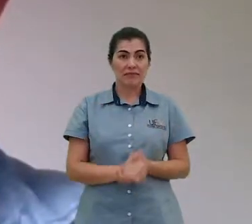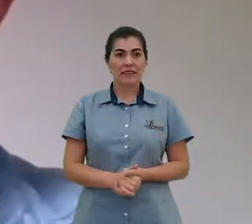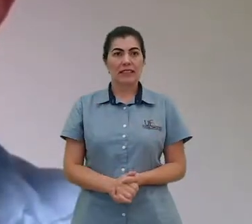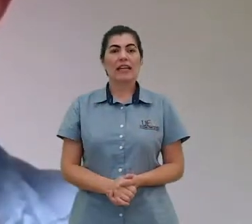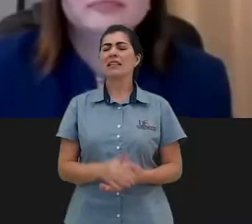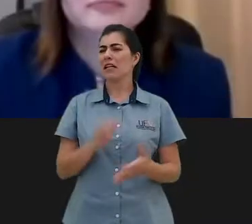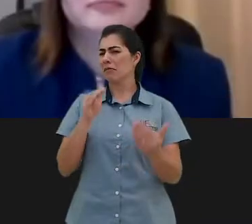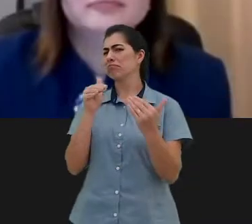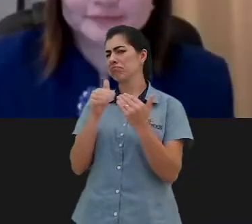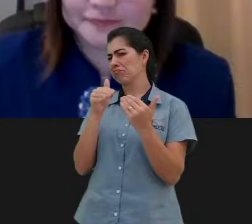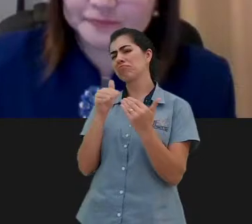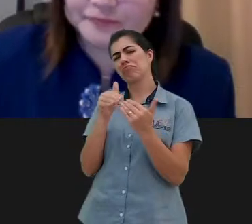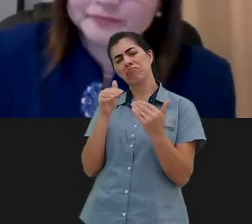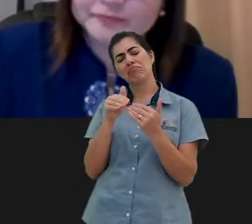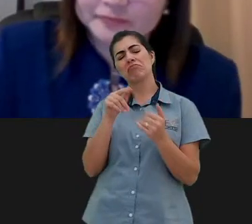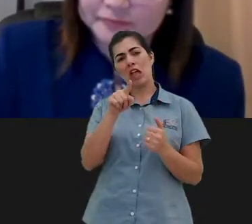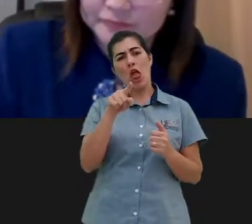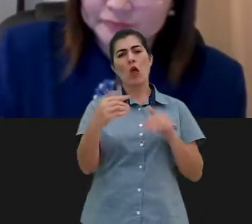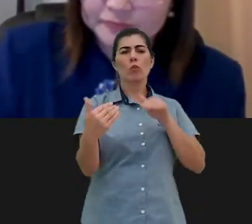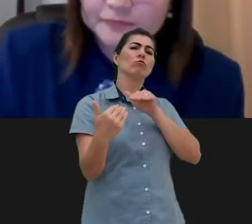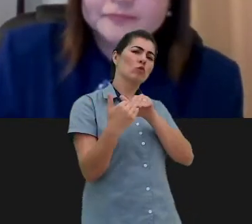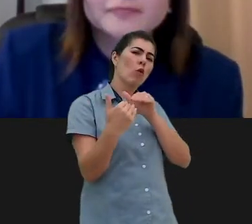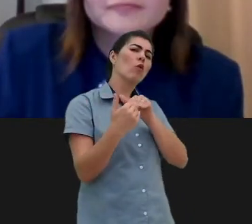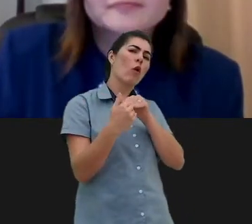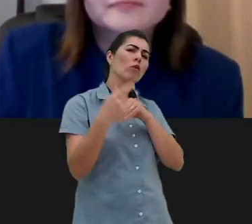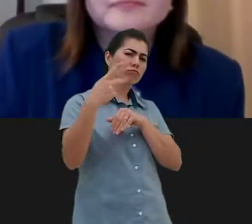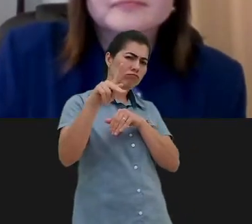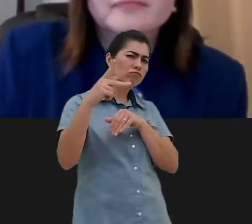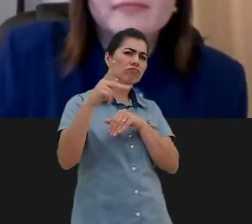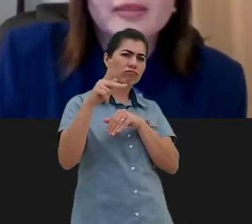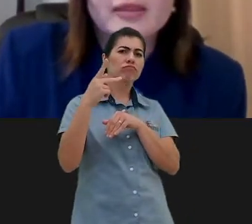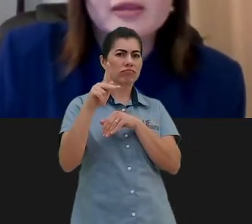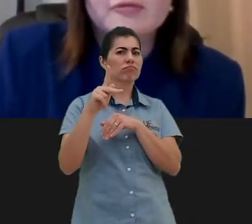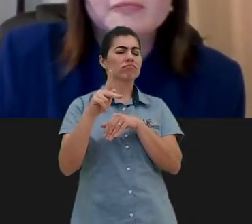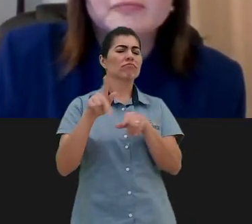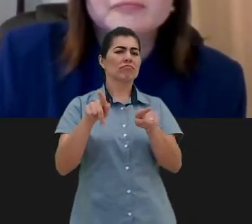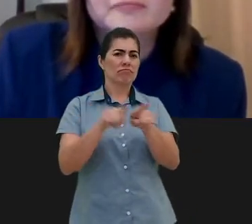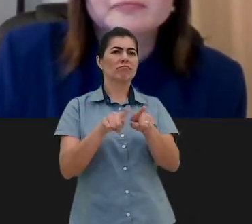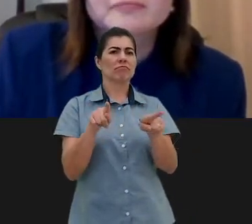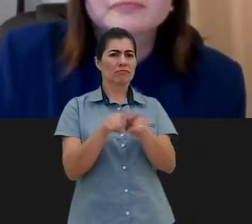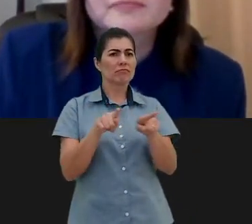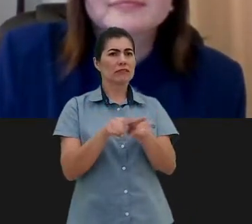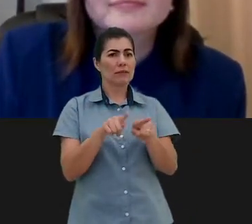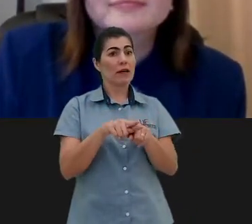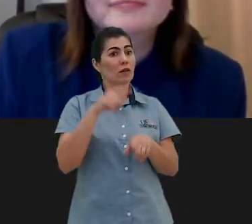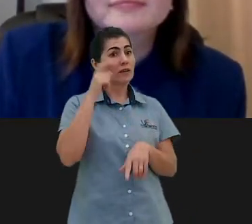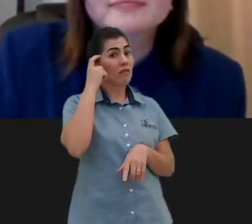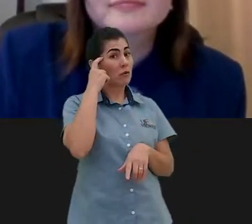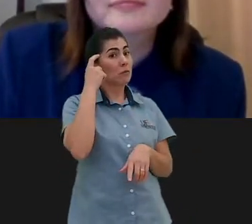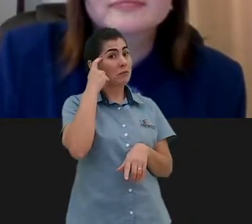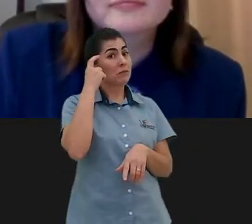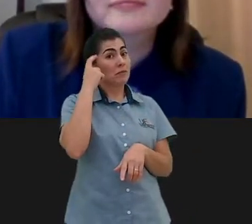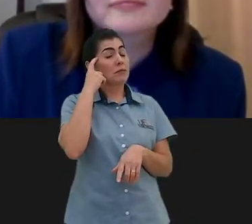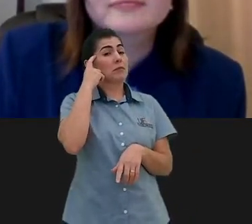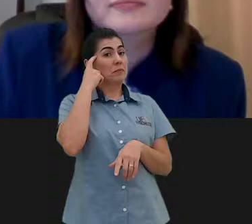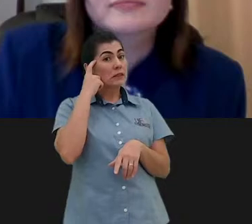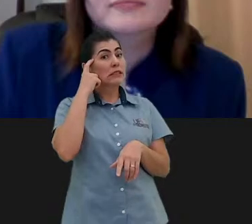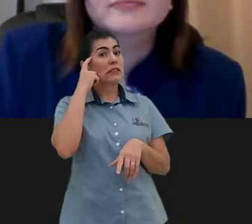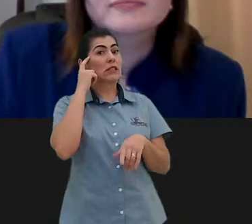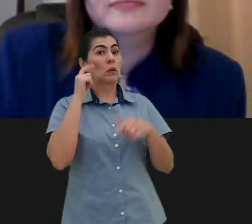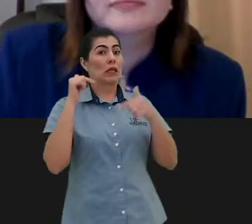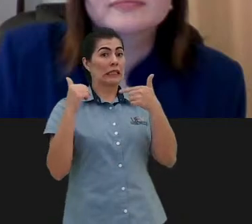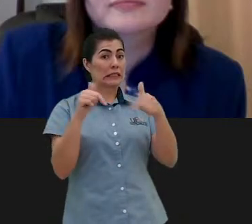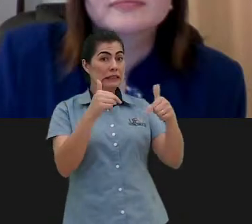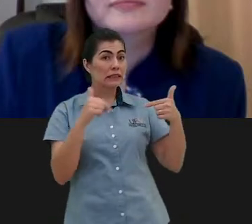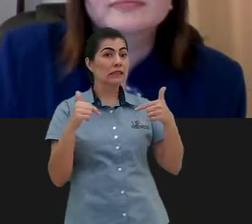é isso mesmo, e eu concordo com você, com a senhora, né? O fato de cada um tem que saber bem sobre o que trabalha, mas